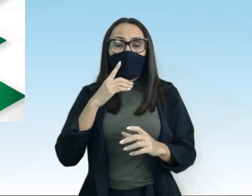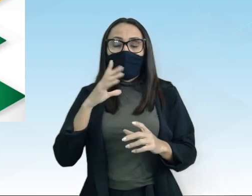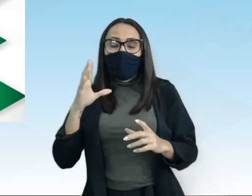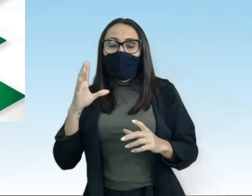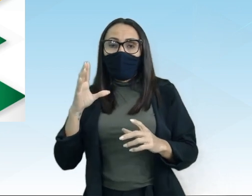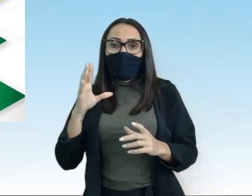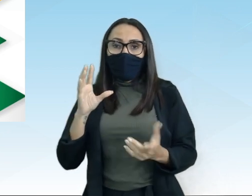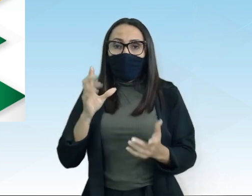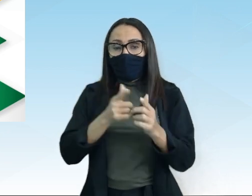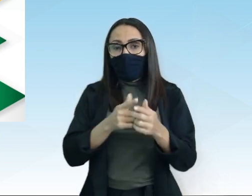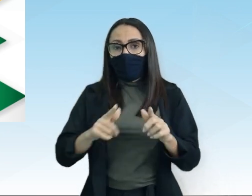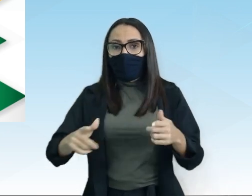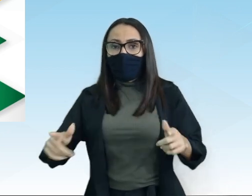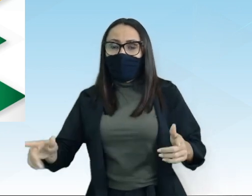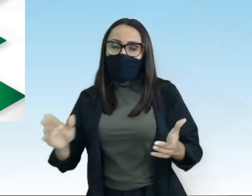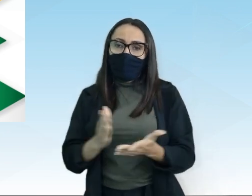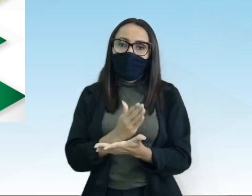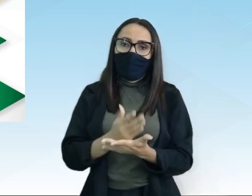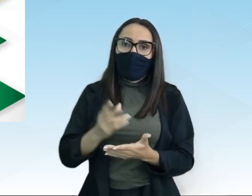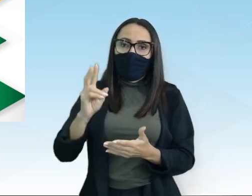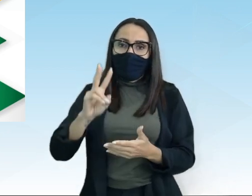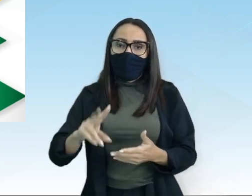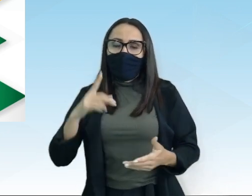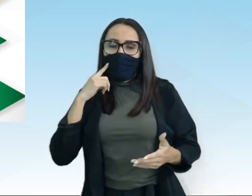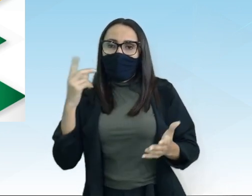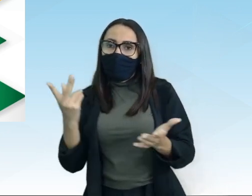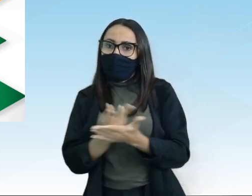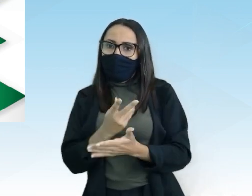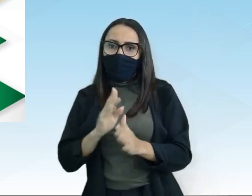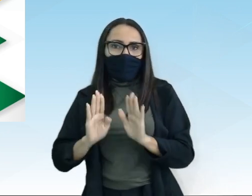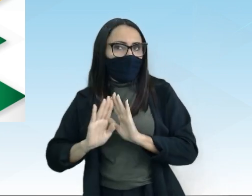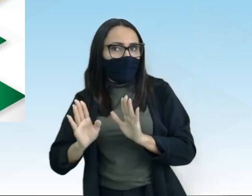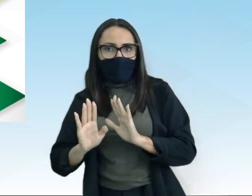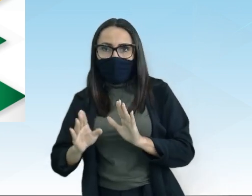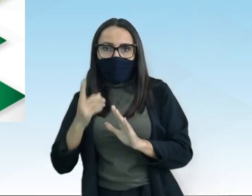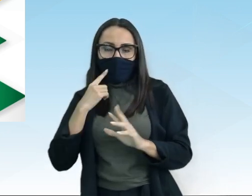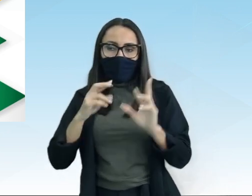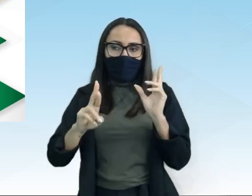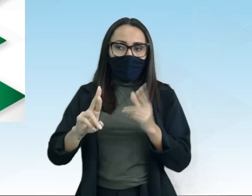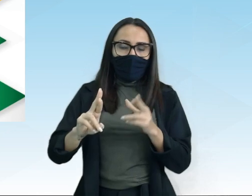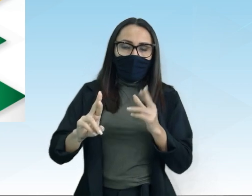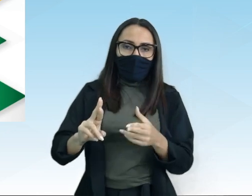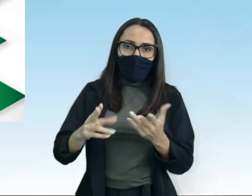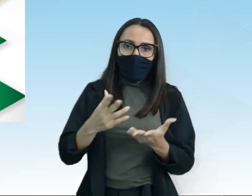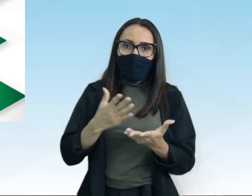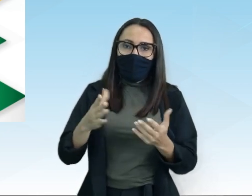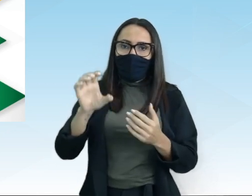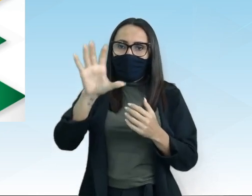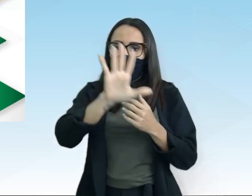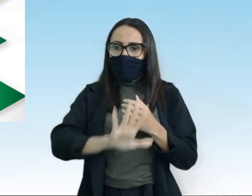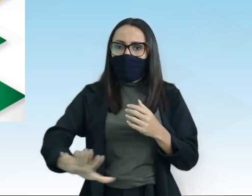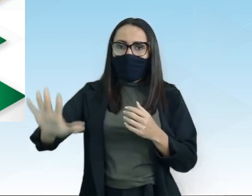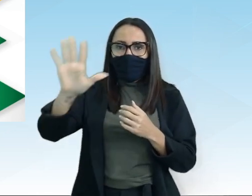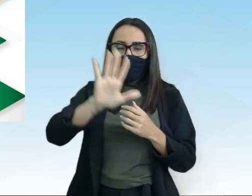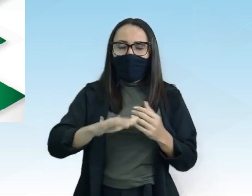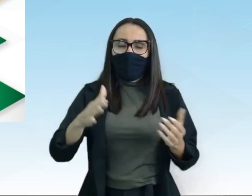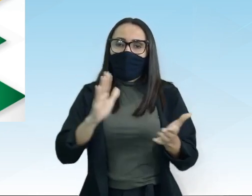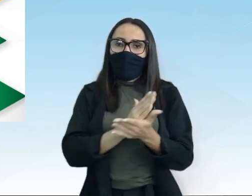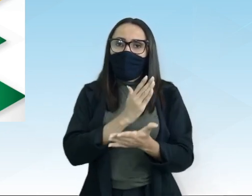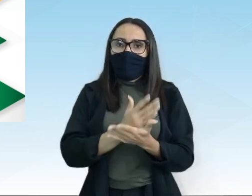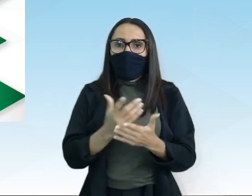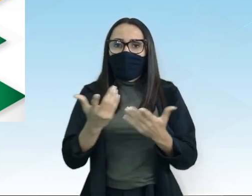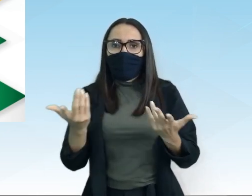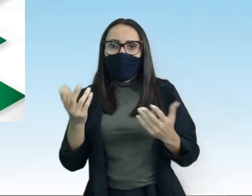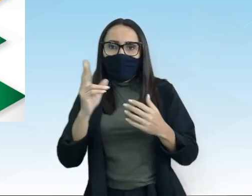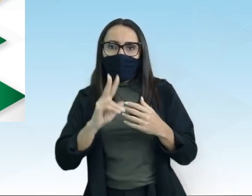as gramáticas muitas vezes colocam como erro, mas não são erros, são representações. Agora, claro que muitas vezes